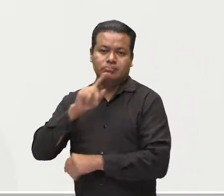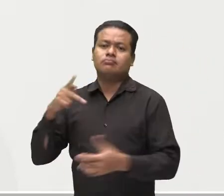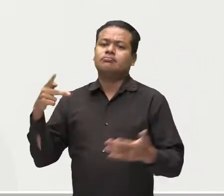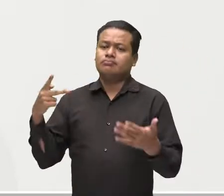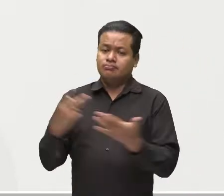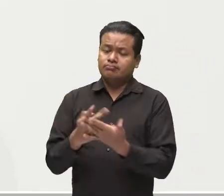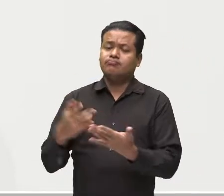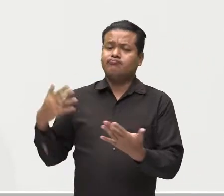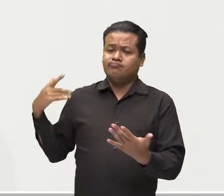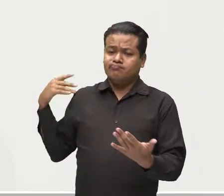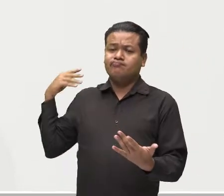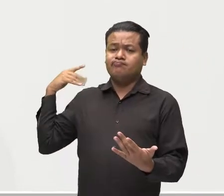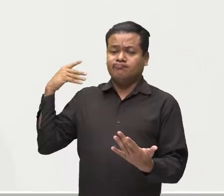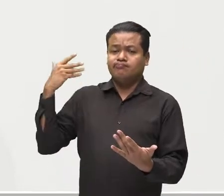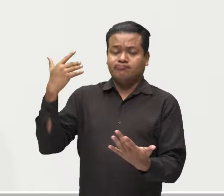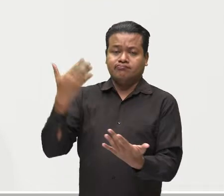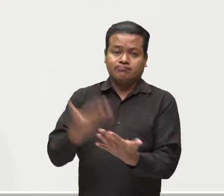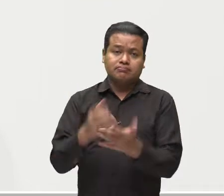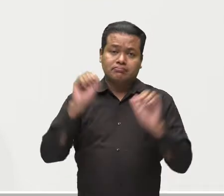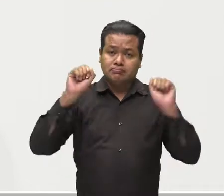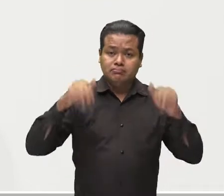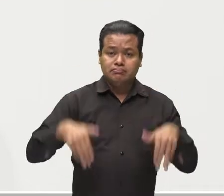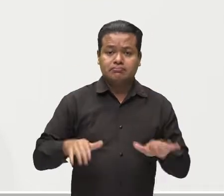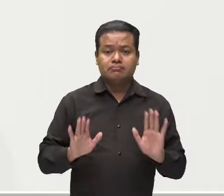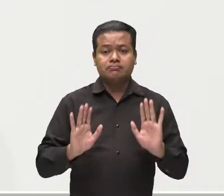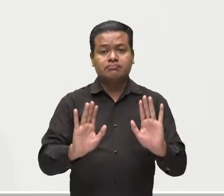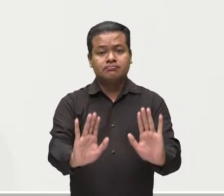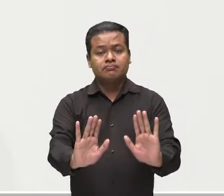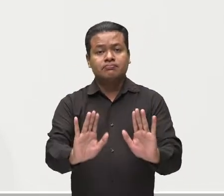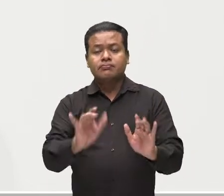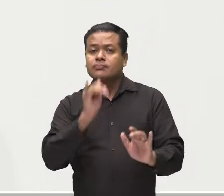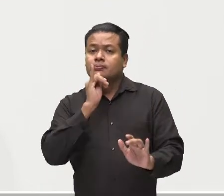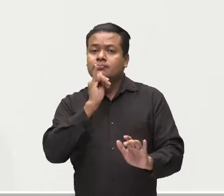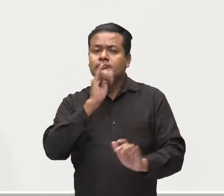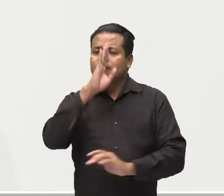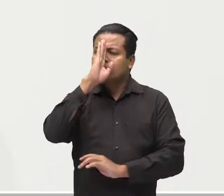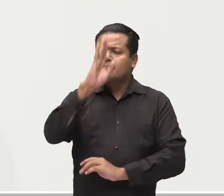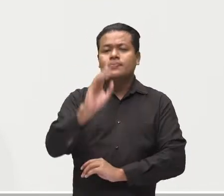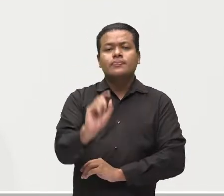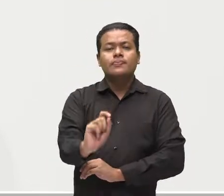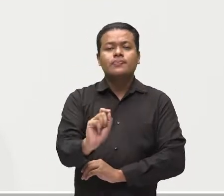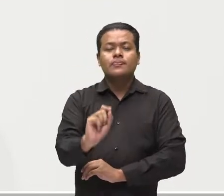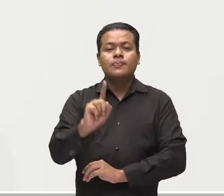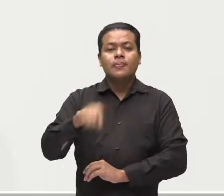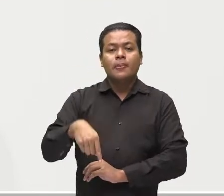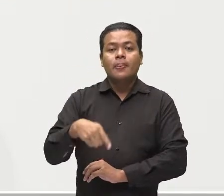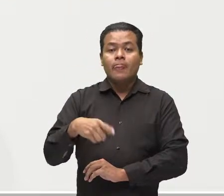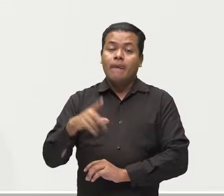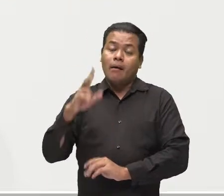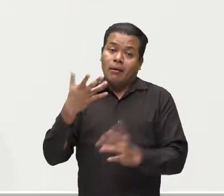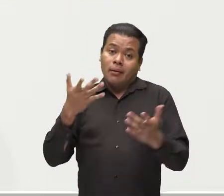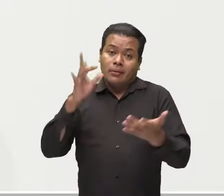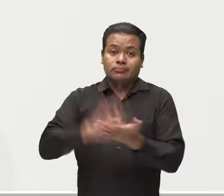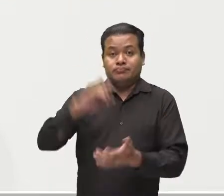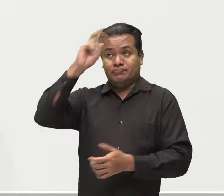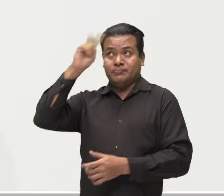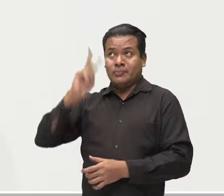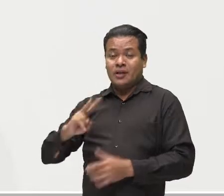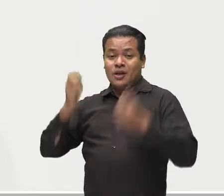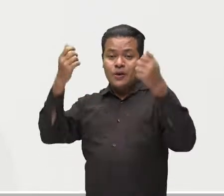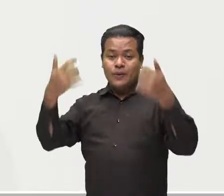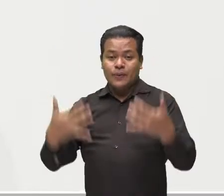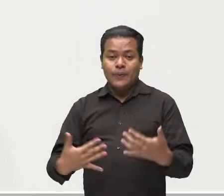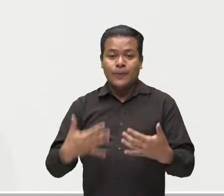ao longo do tempo, né? Então, gente, ao longo, principalmente ali, né, historicamente falando, o México sempre teve